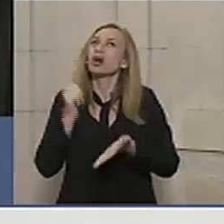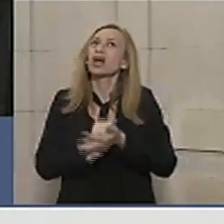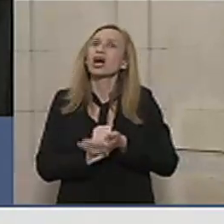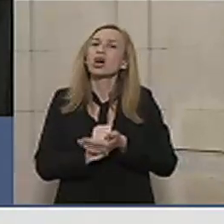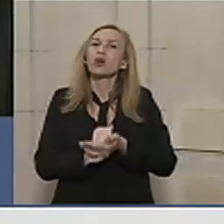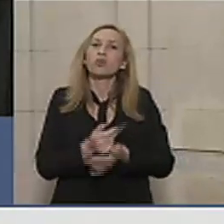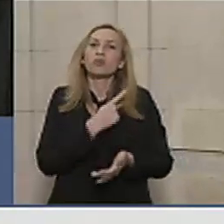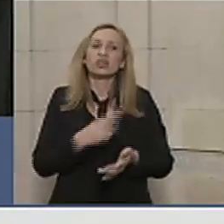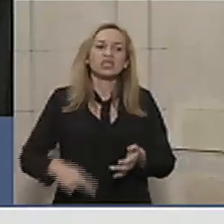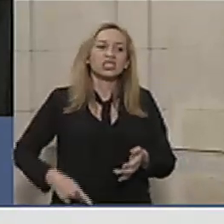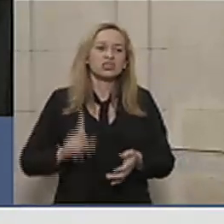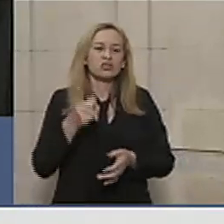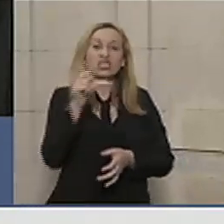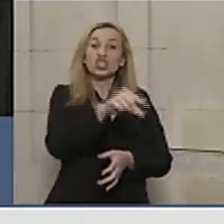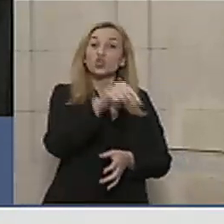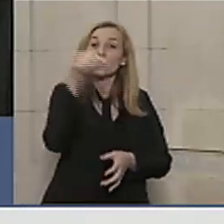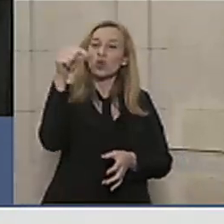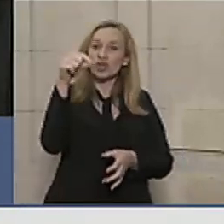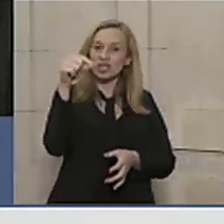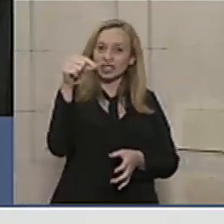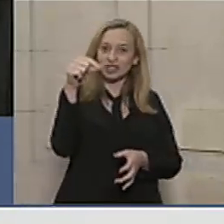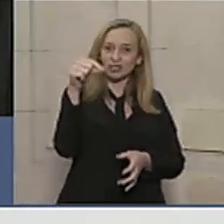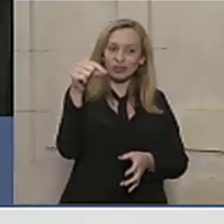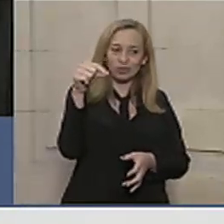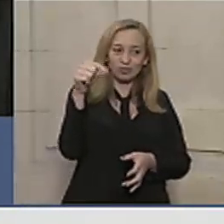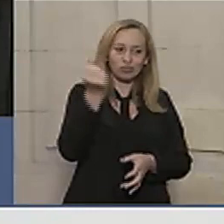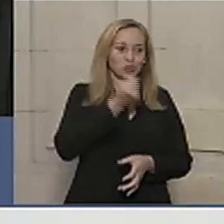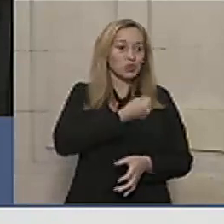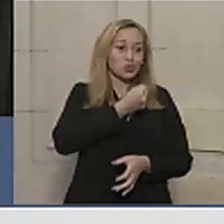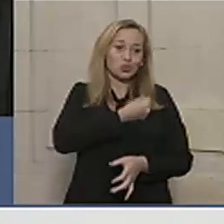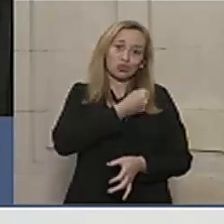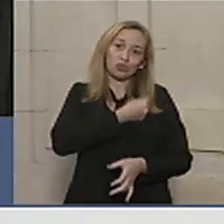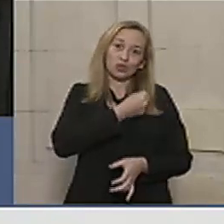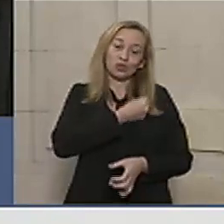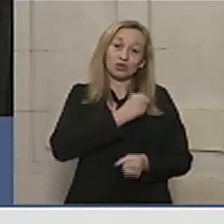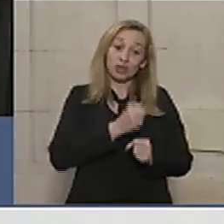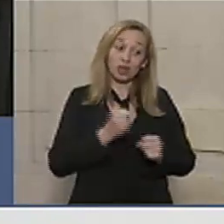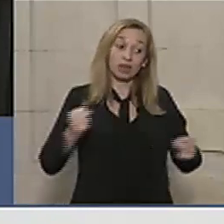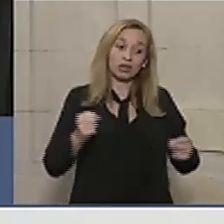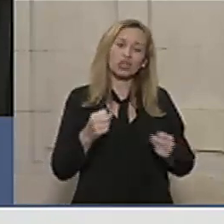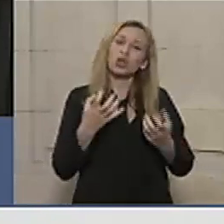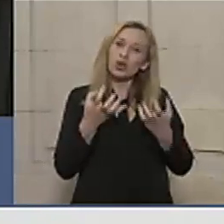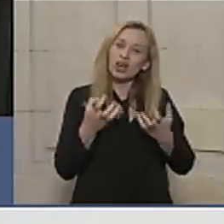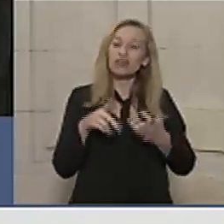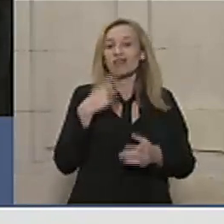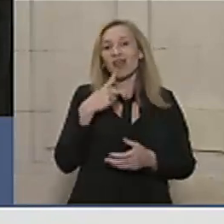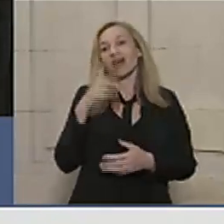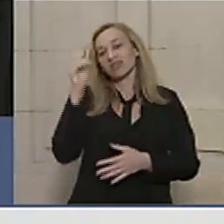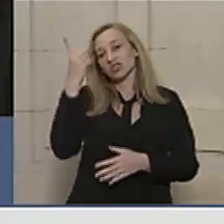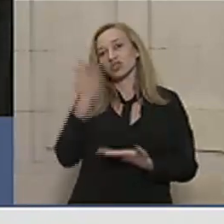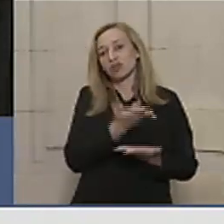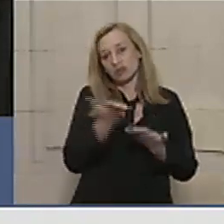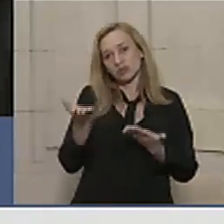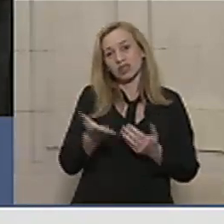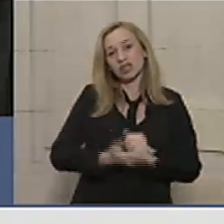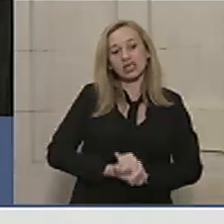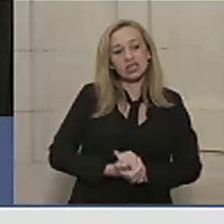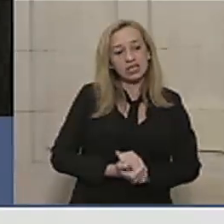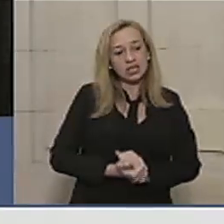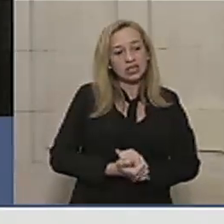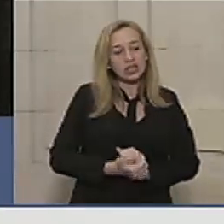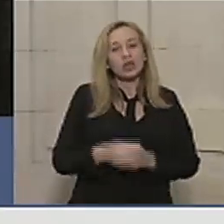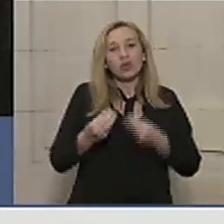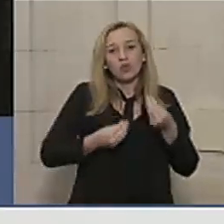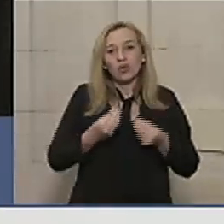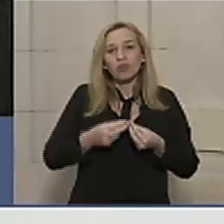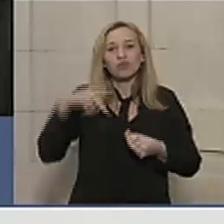eleito ao cargo, ser escolhido por unanimidade. E eu quero contar essa história para os senhores e senhoras, como o